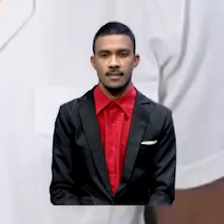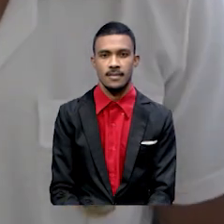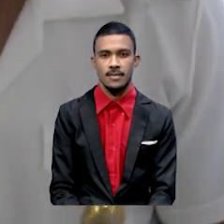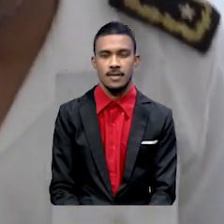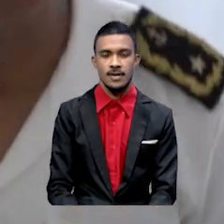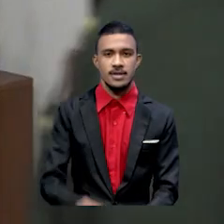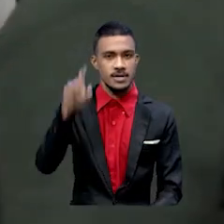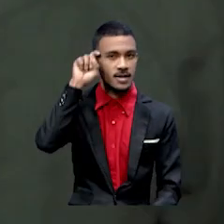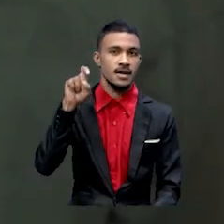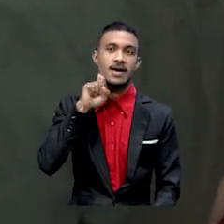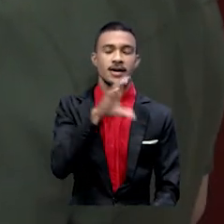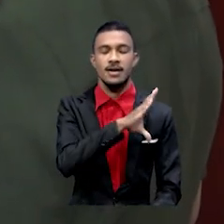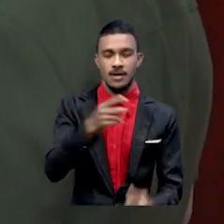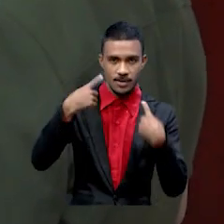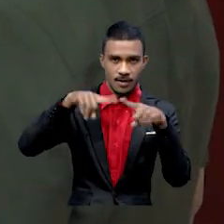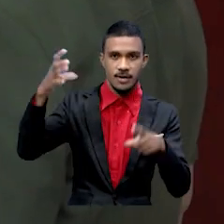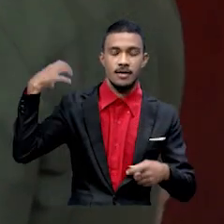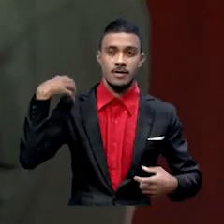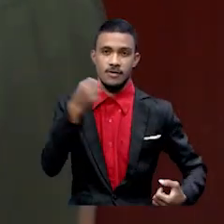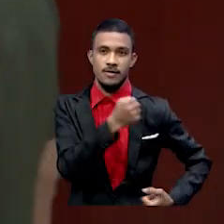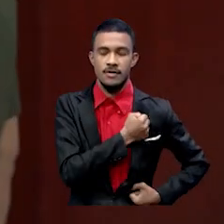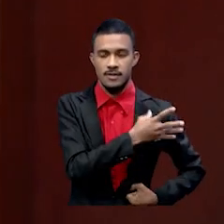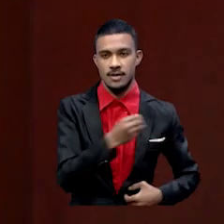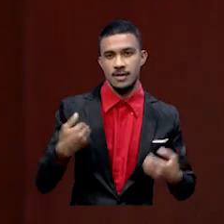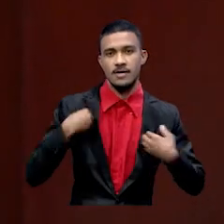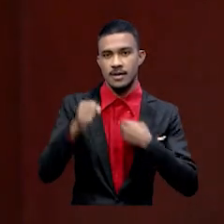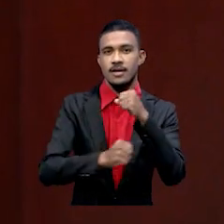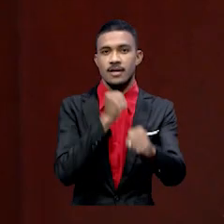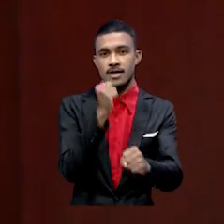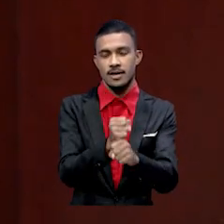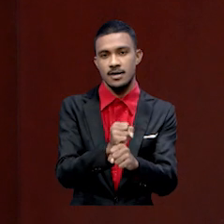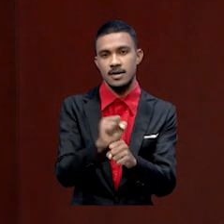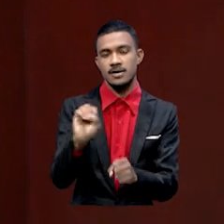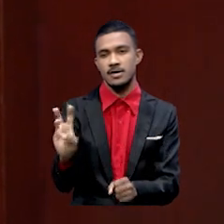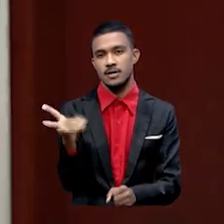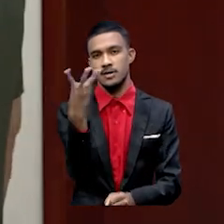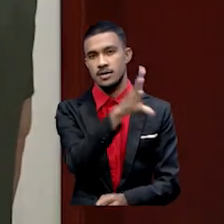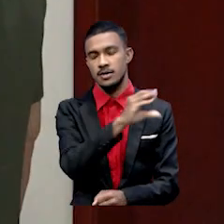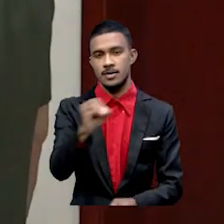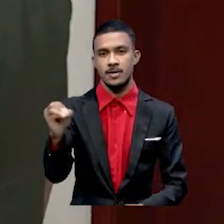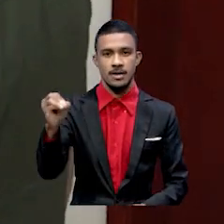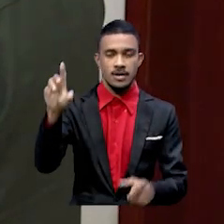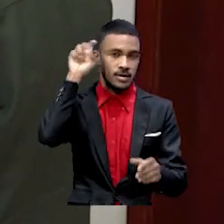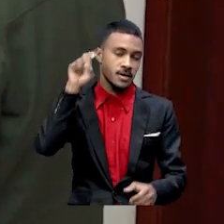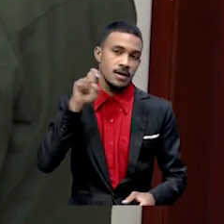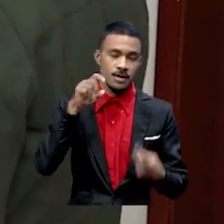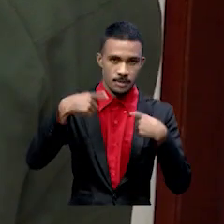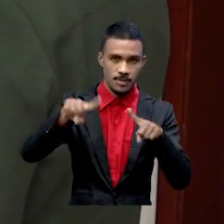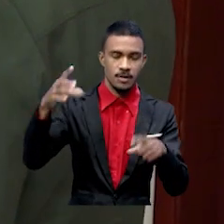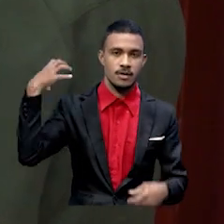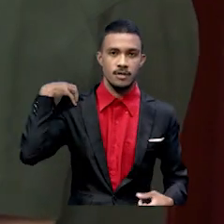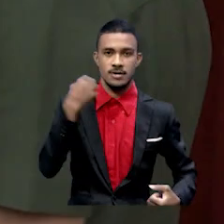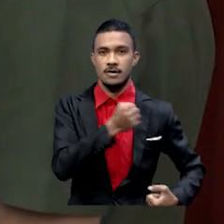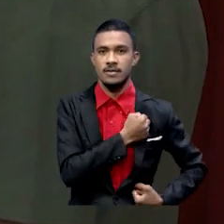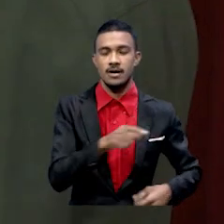Sanana Samahikas Quartel General FFDTL Hafuentina San Loresinen. Sanana Samahikas Quartel General FFDTL